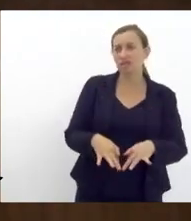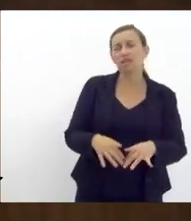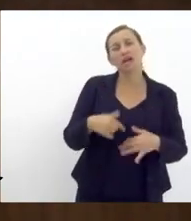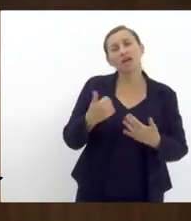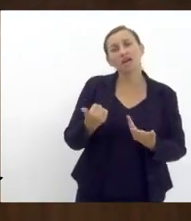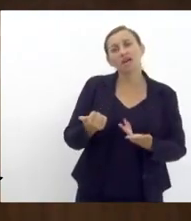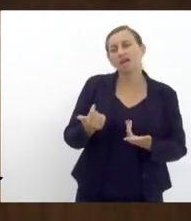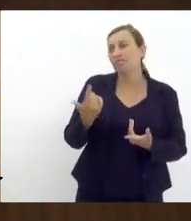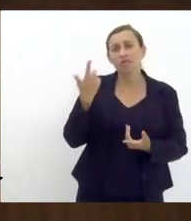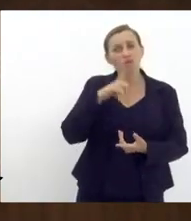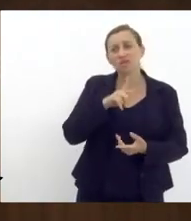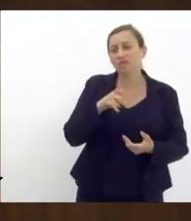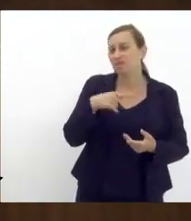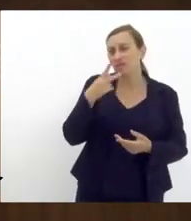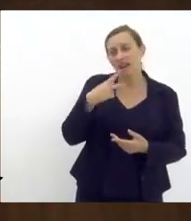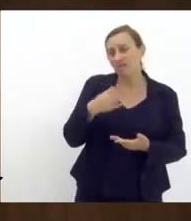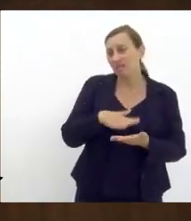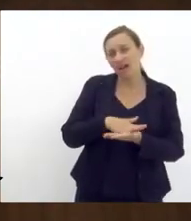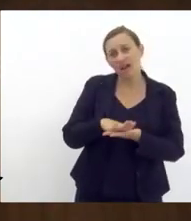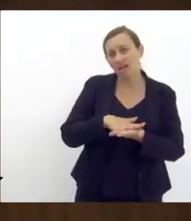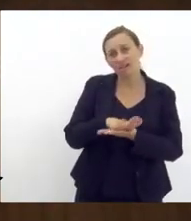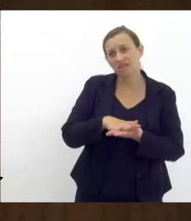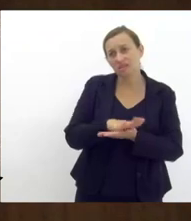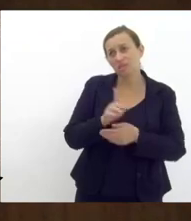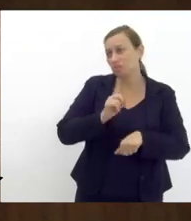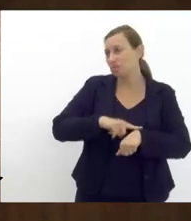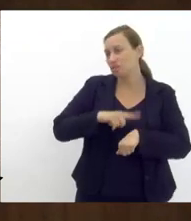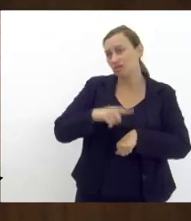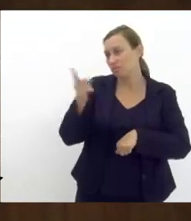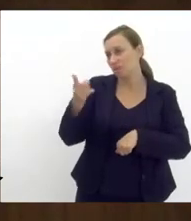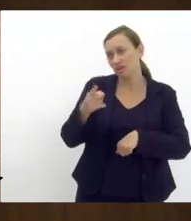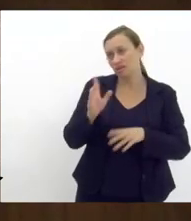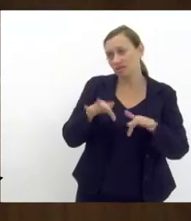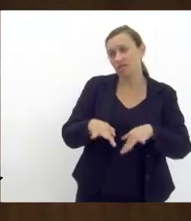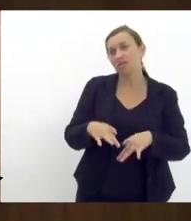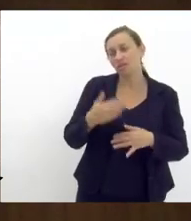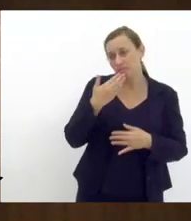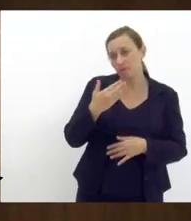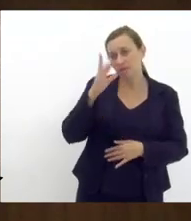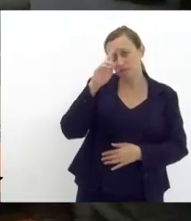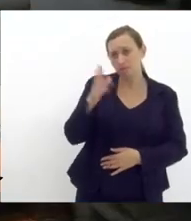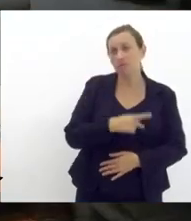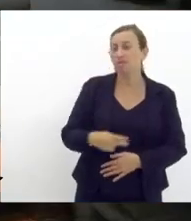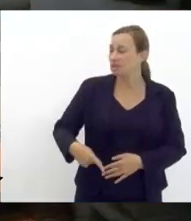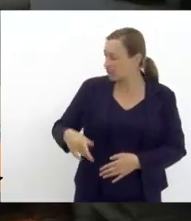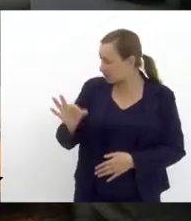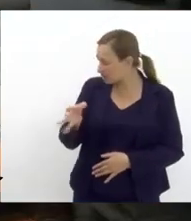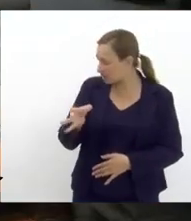pô senão a gente não vai conseguir falar vai acabar o tempo de mental a gente não vai conseguir Descansar Nos primeiros final então por favor